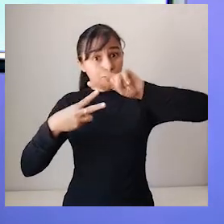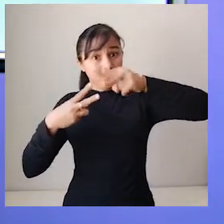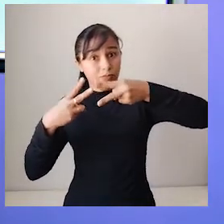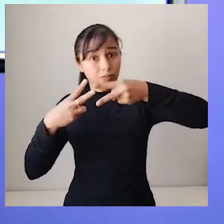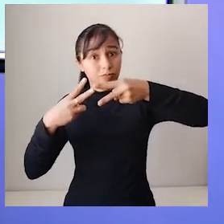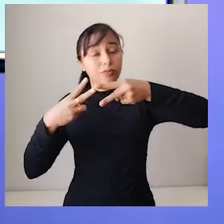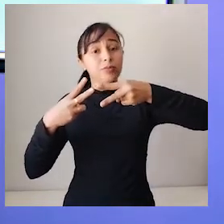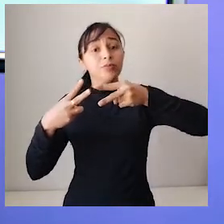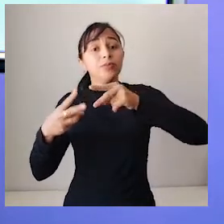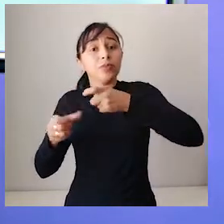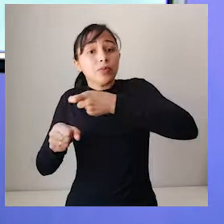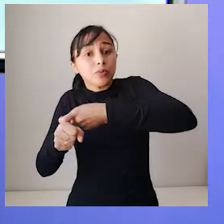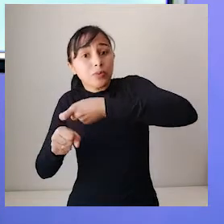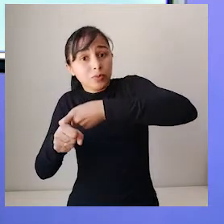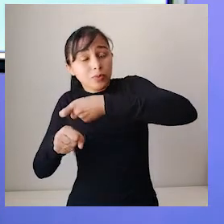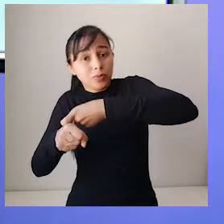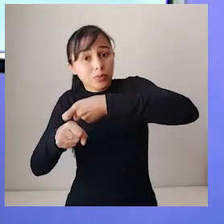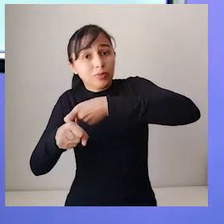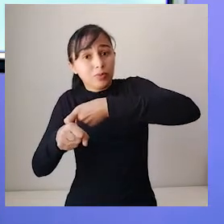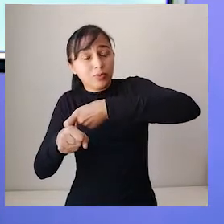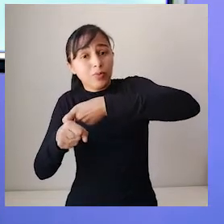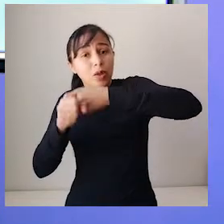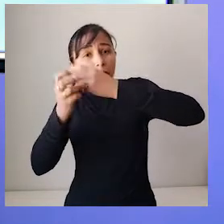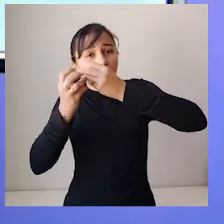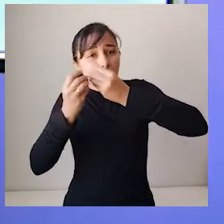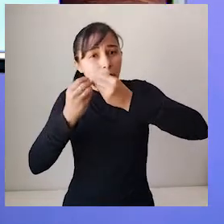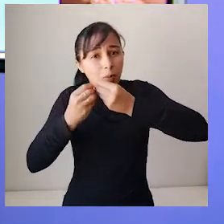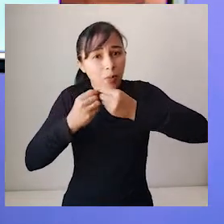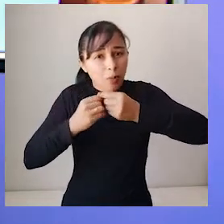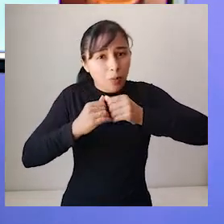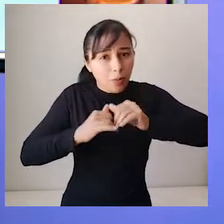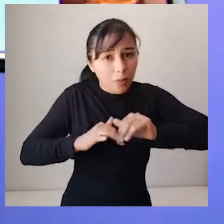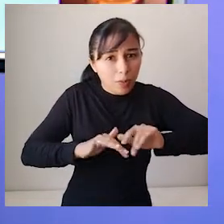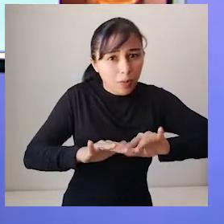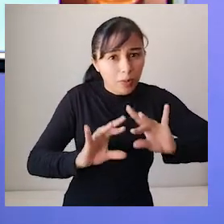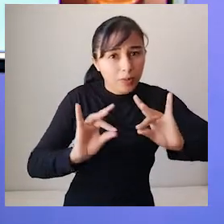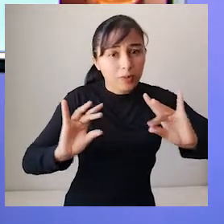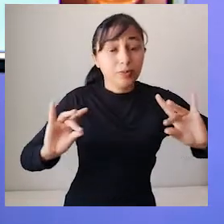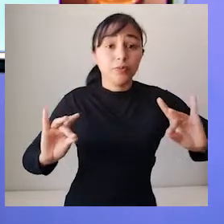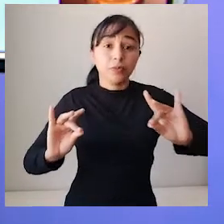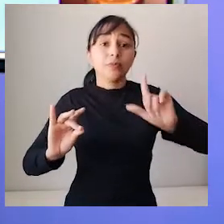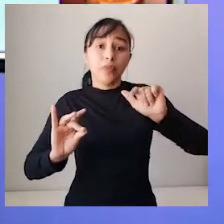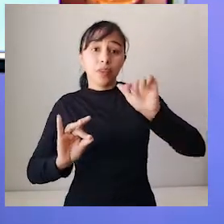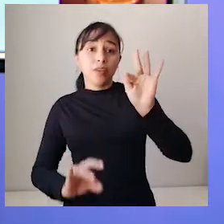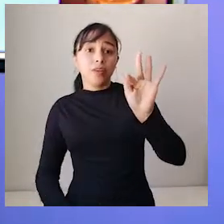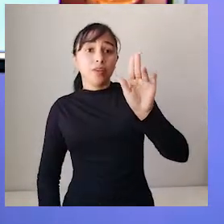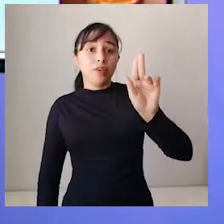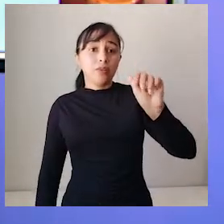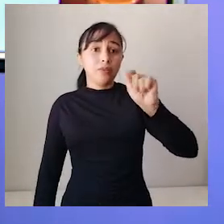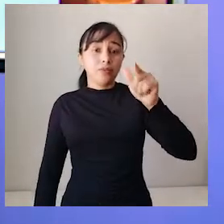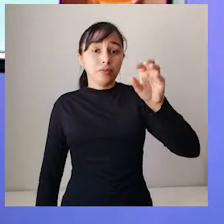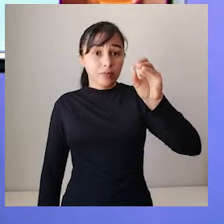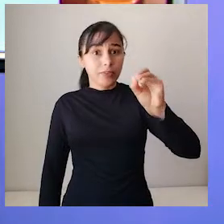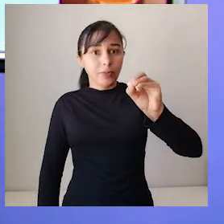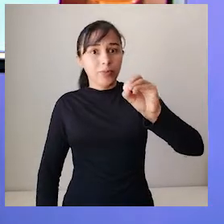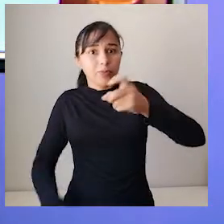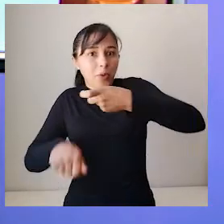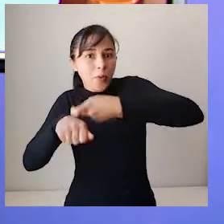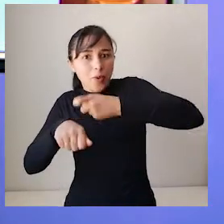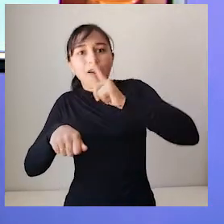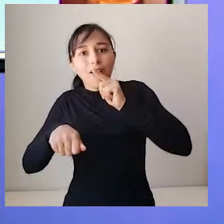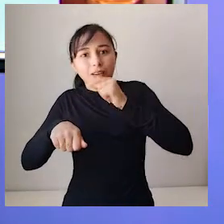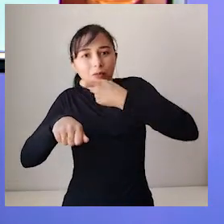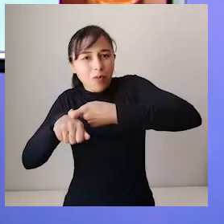líquido recebe o nome de fusão. Por exemplo, quando a água